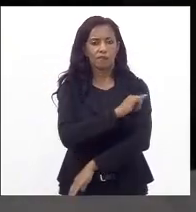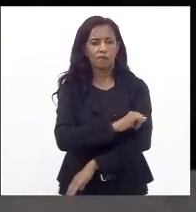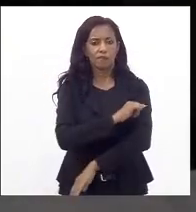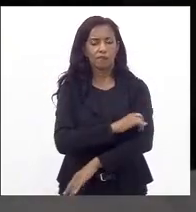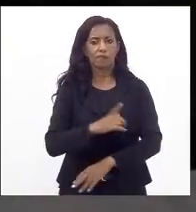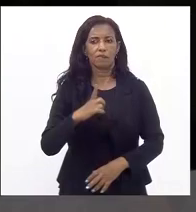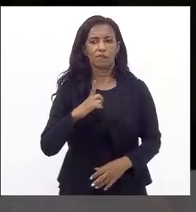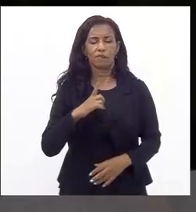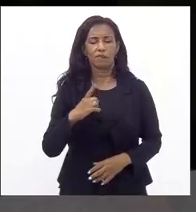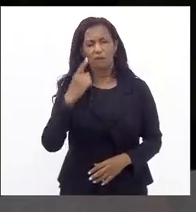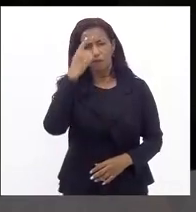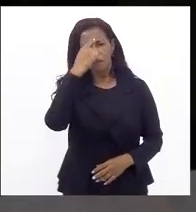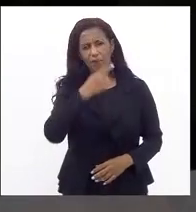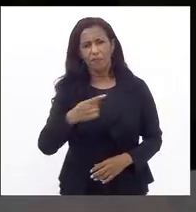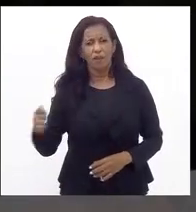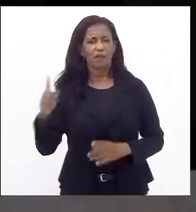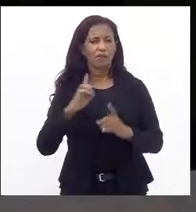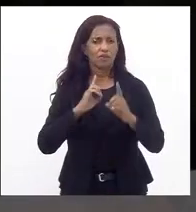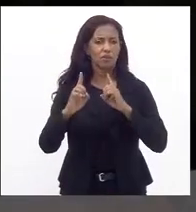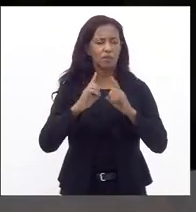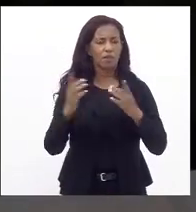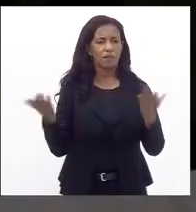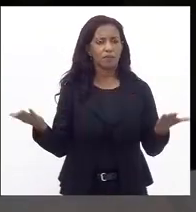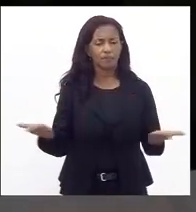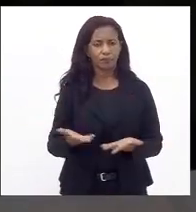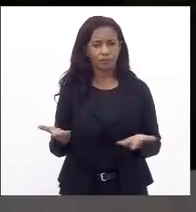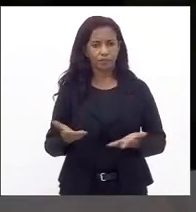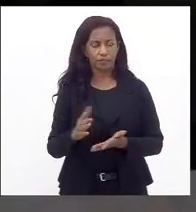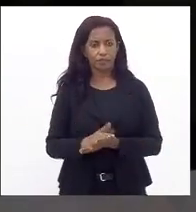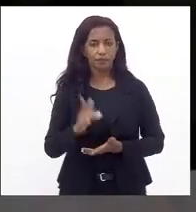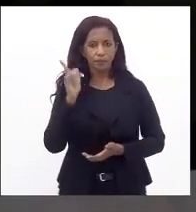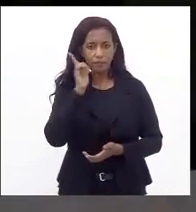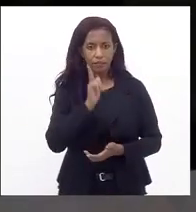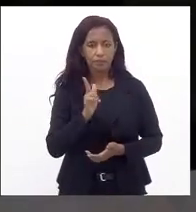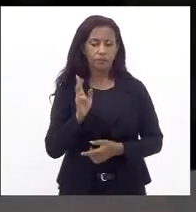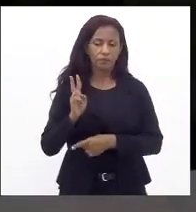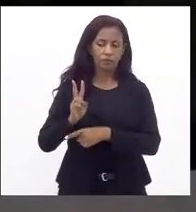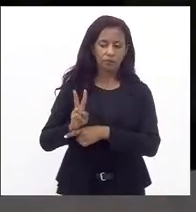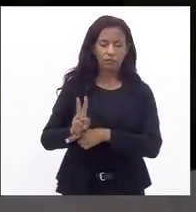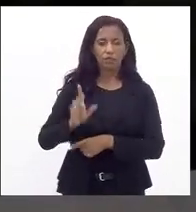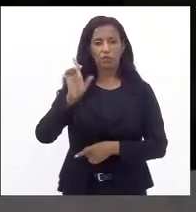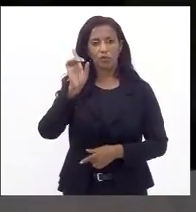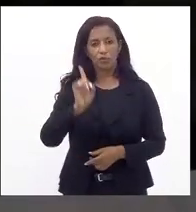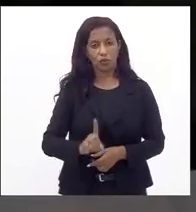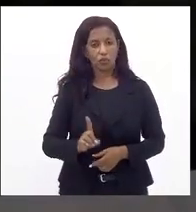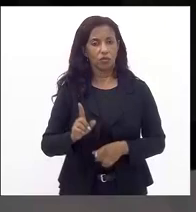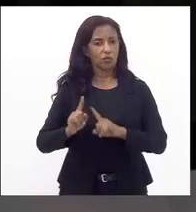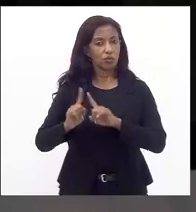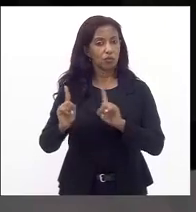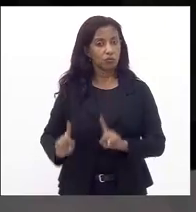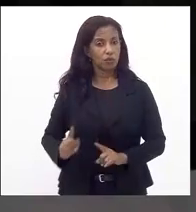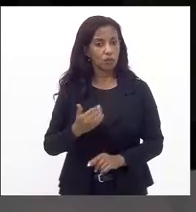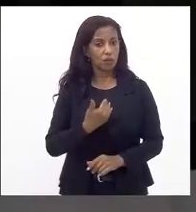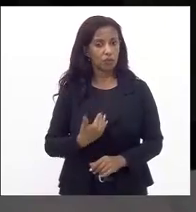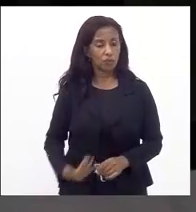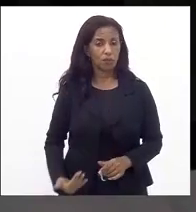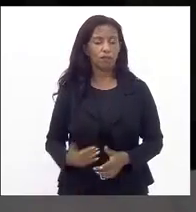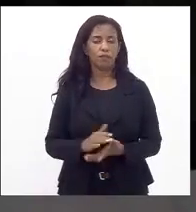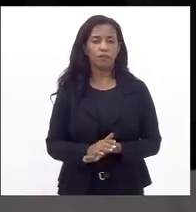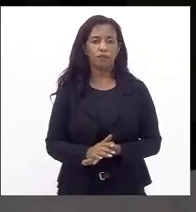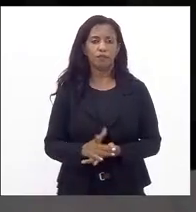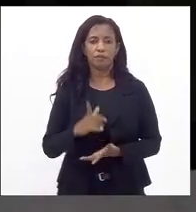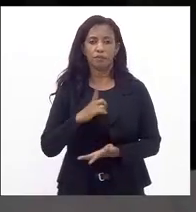tivemos semanas de debate mas eu acho que conseguimos preservar os direitos dos Servidores Públicos